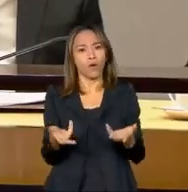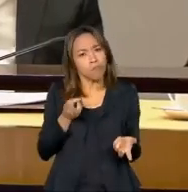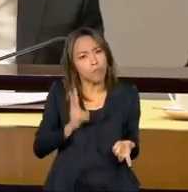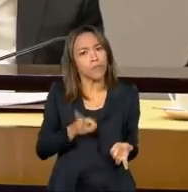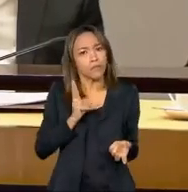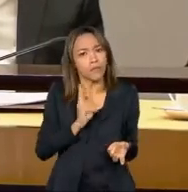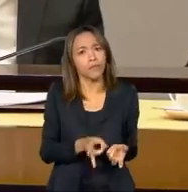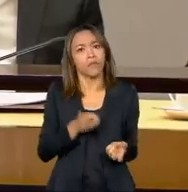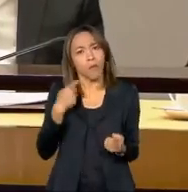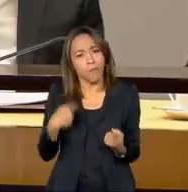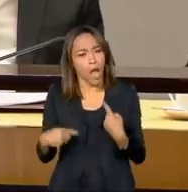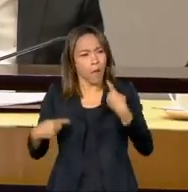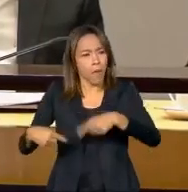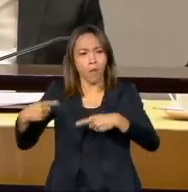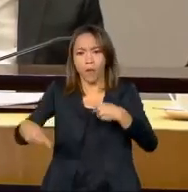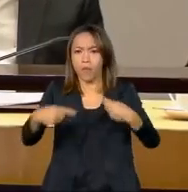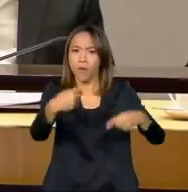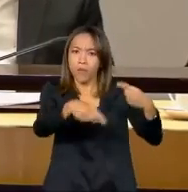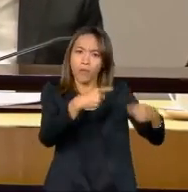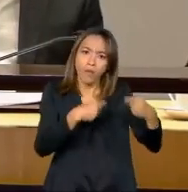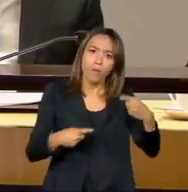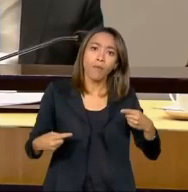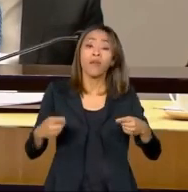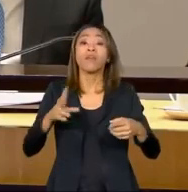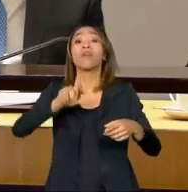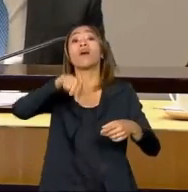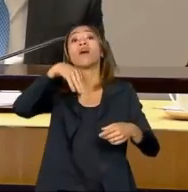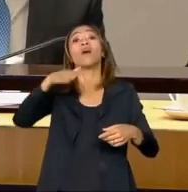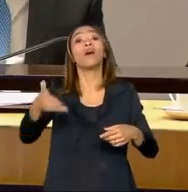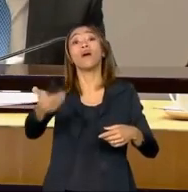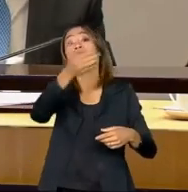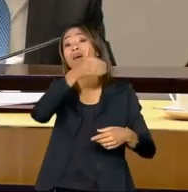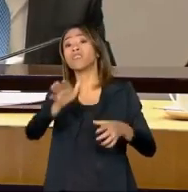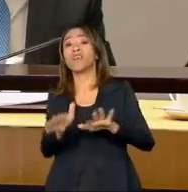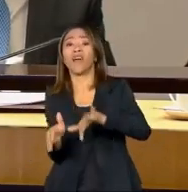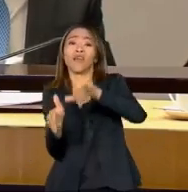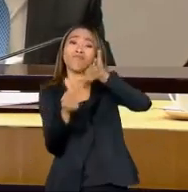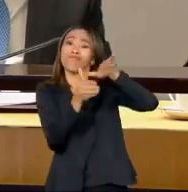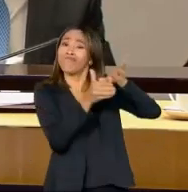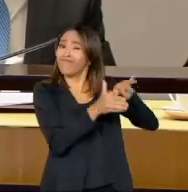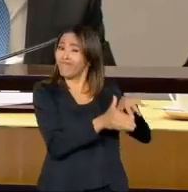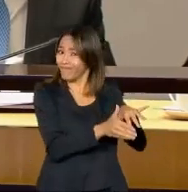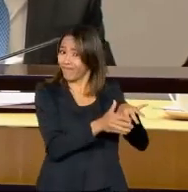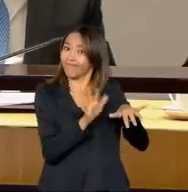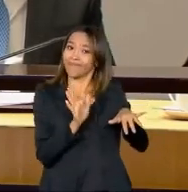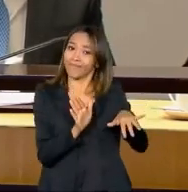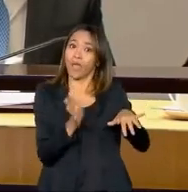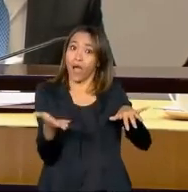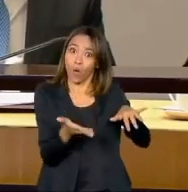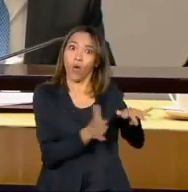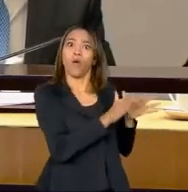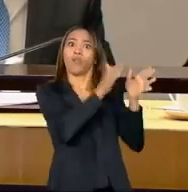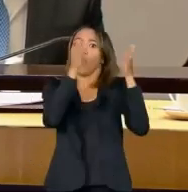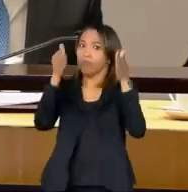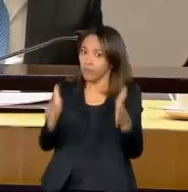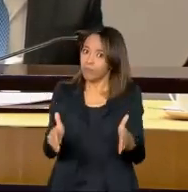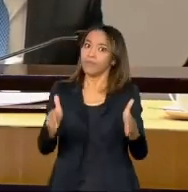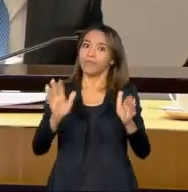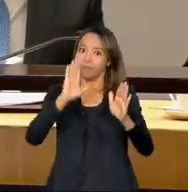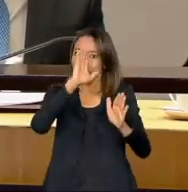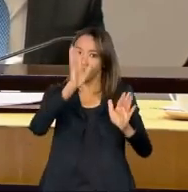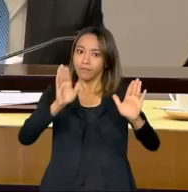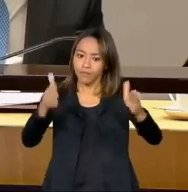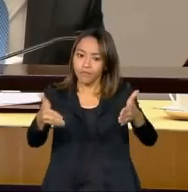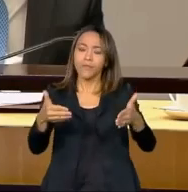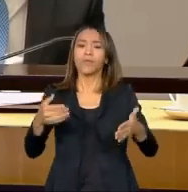jornada que era secundada por outros assuntos. O Brasil, quando a gente fala o Brasil, quem